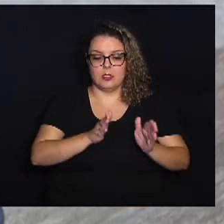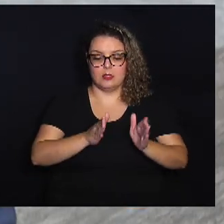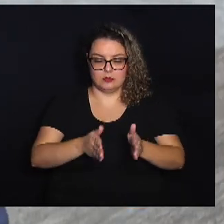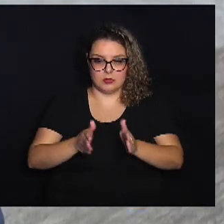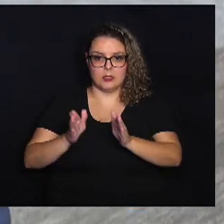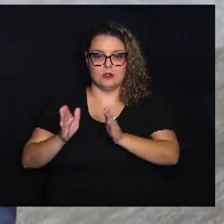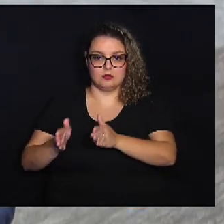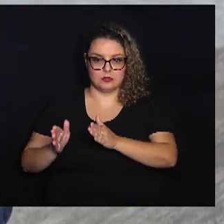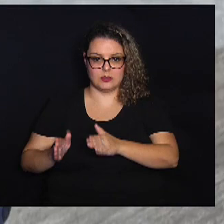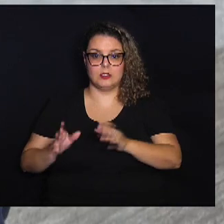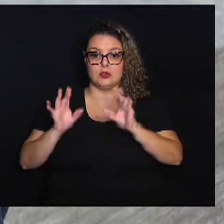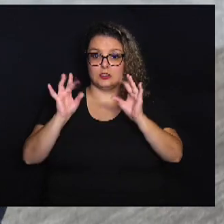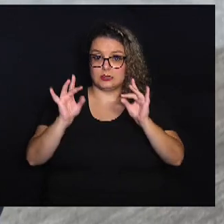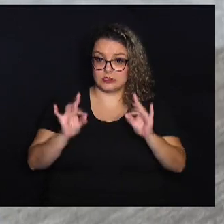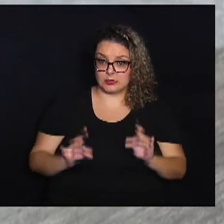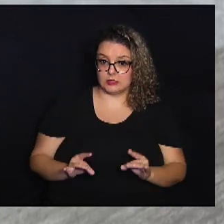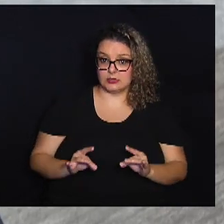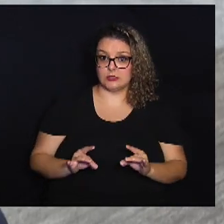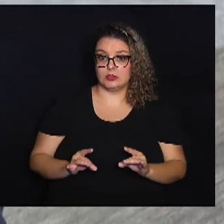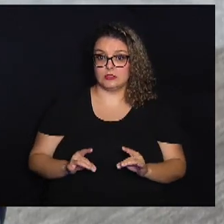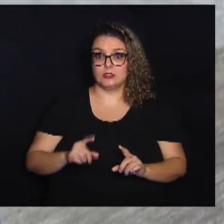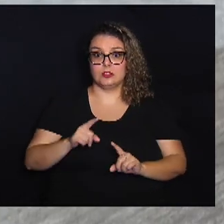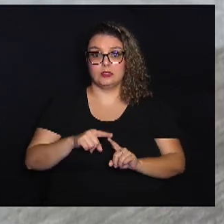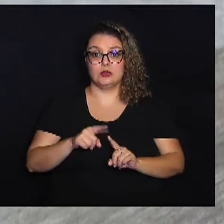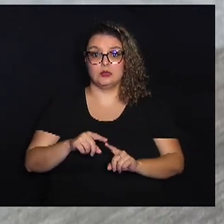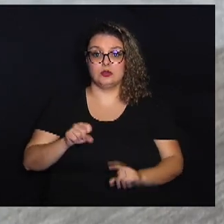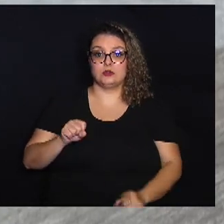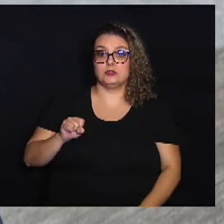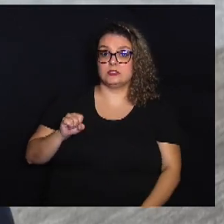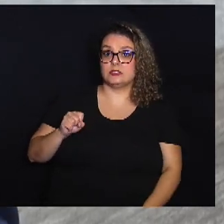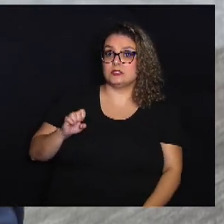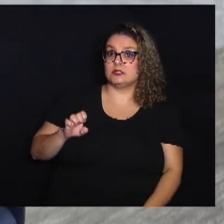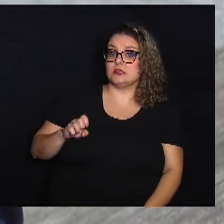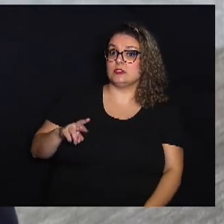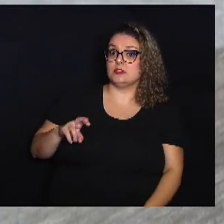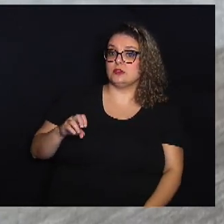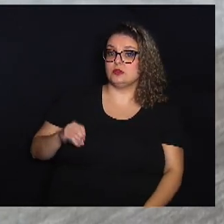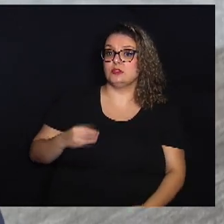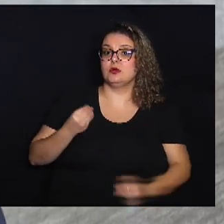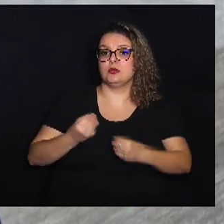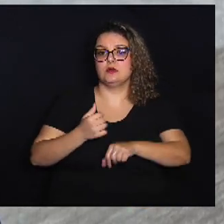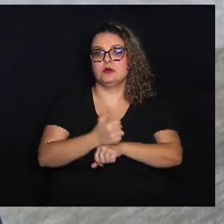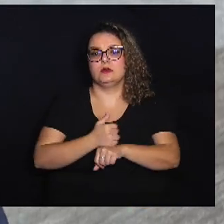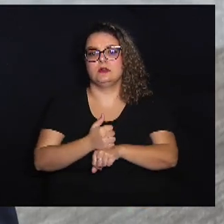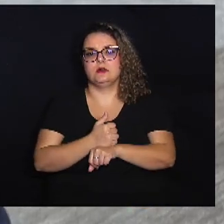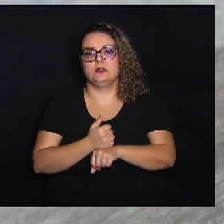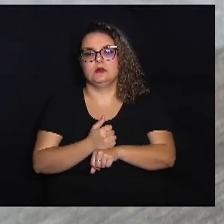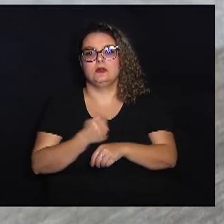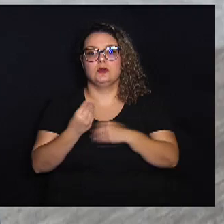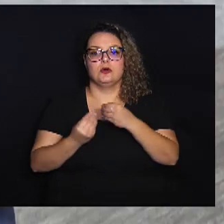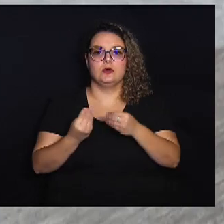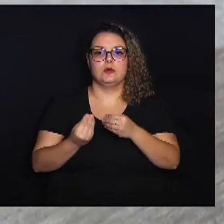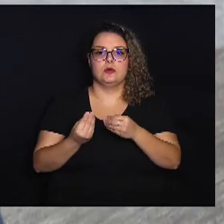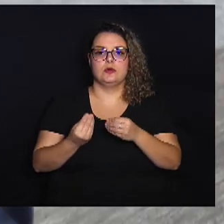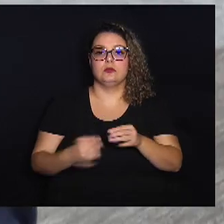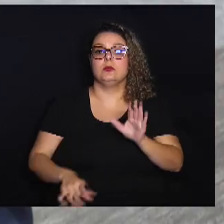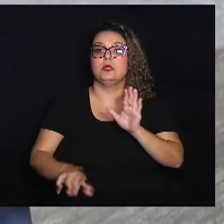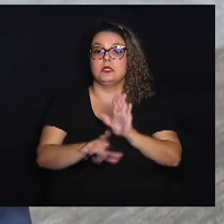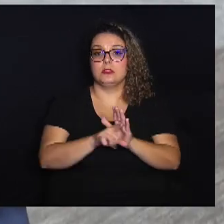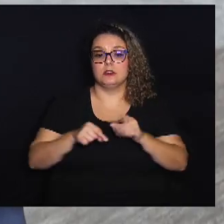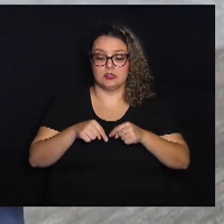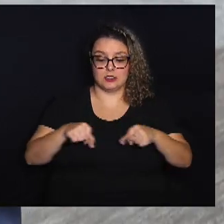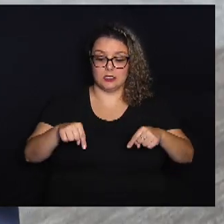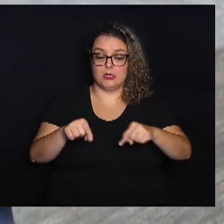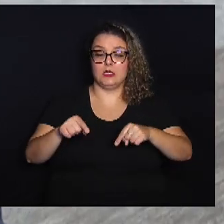e especificando uma espécie de cicerone, como o profissional navegar na lei do salão